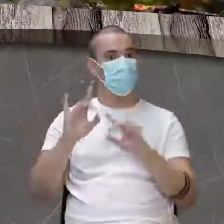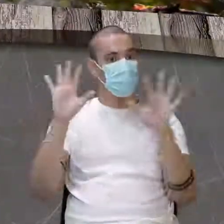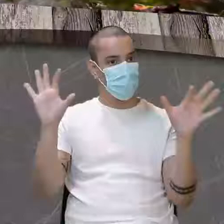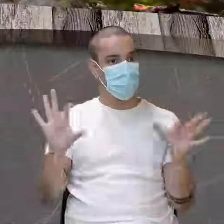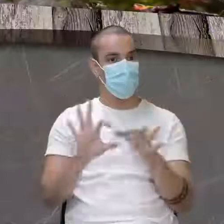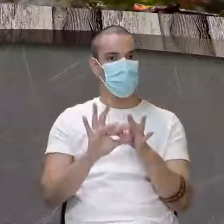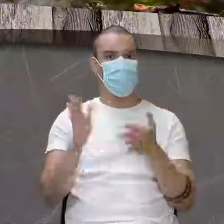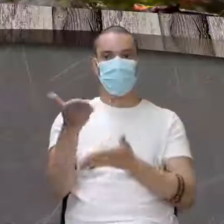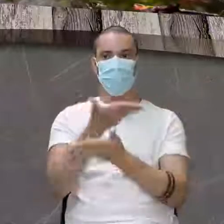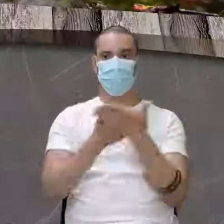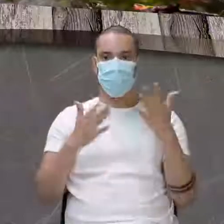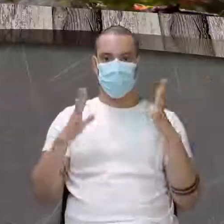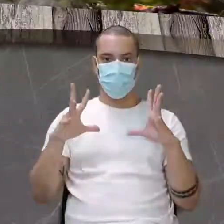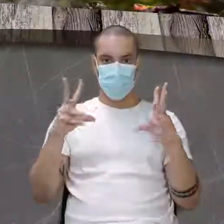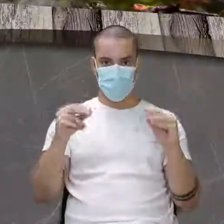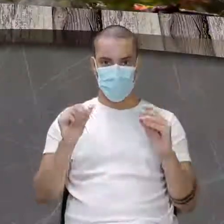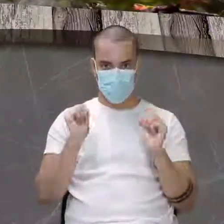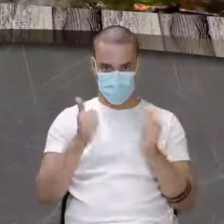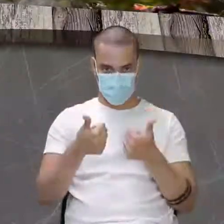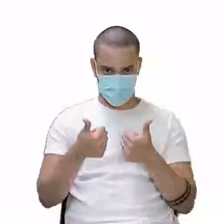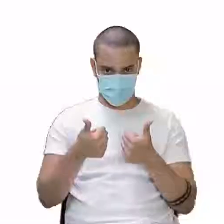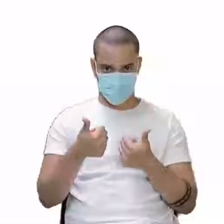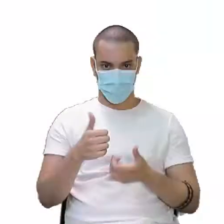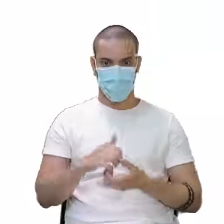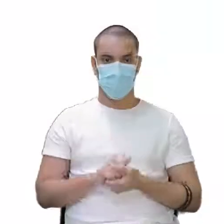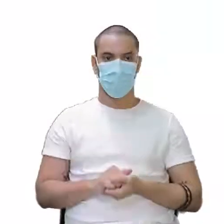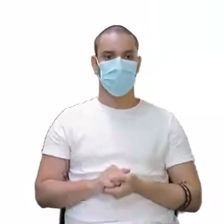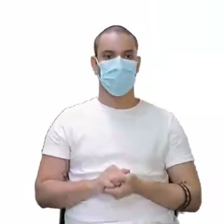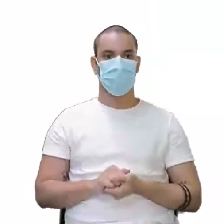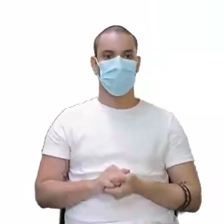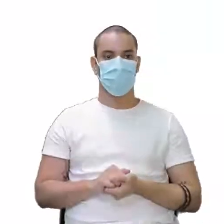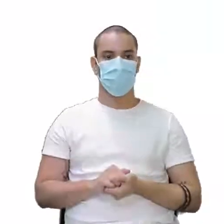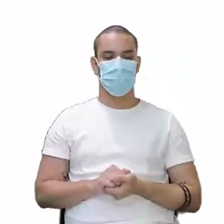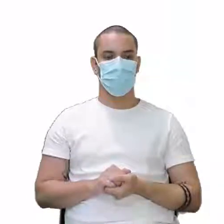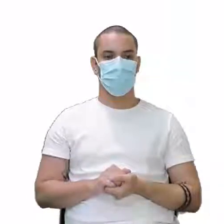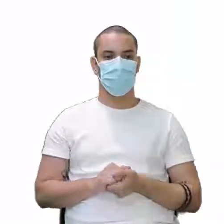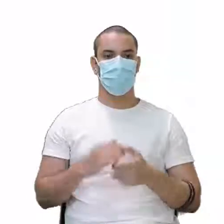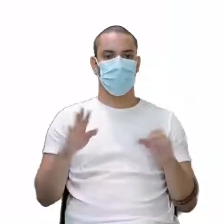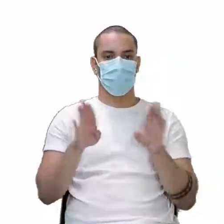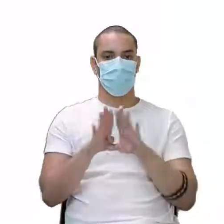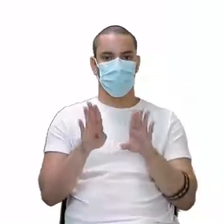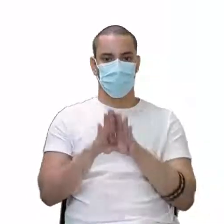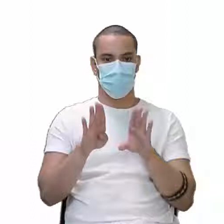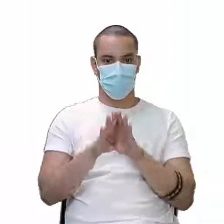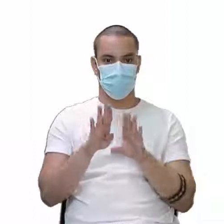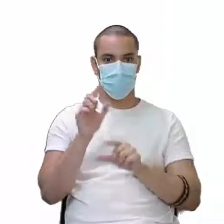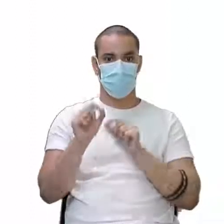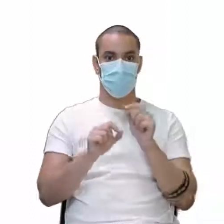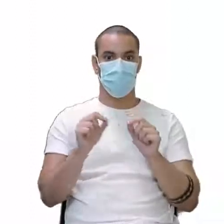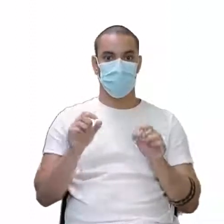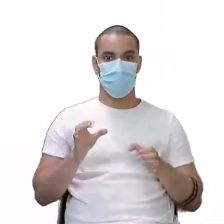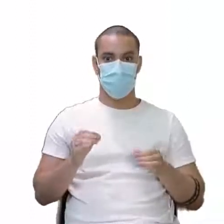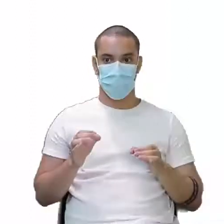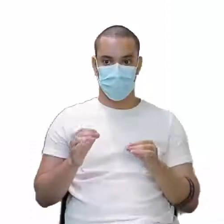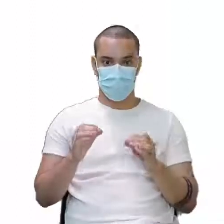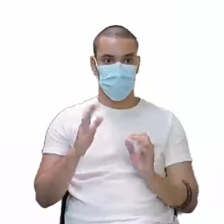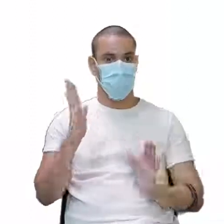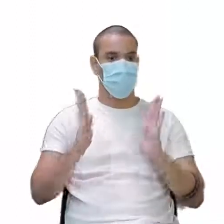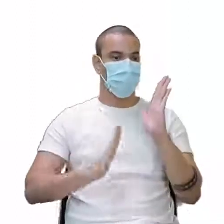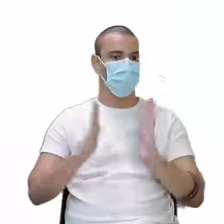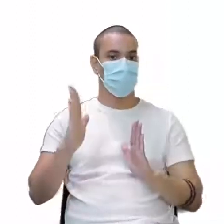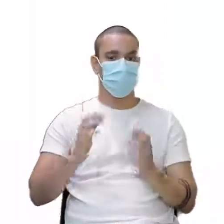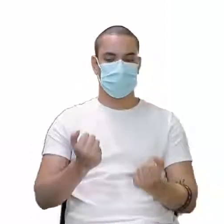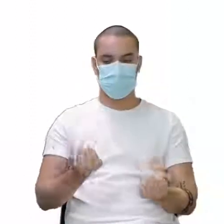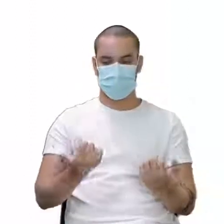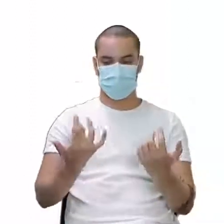tudo interagindo. Beleza? Olha lá no quadro. Além das bactérias, o processo de queimadas também